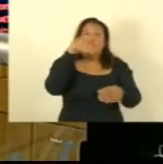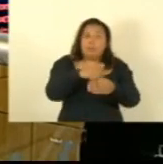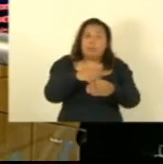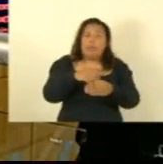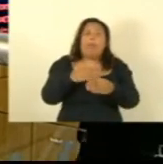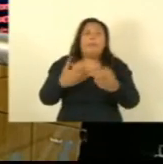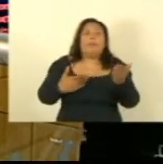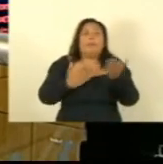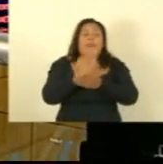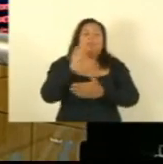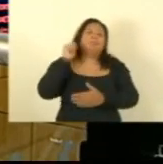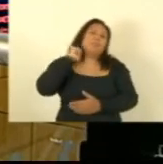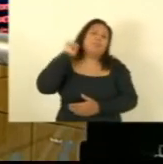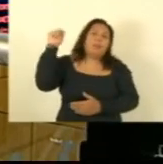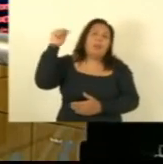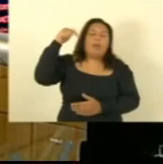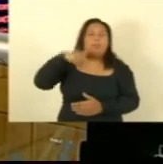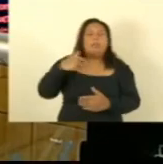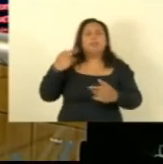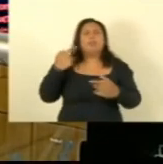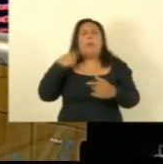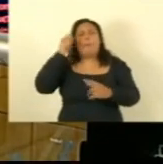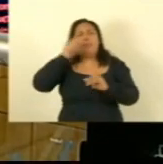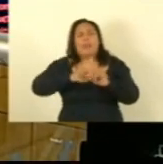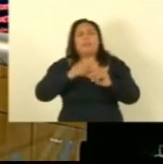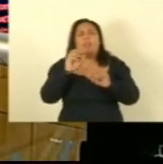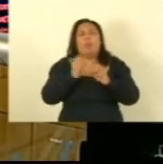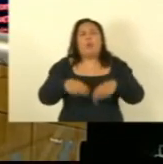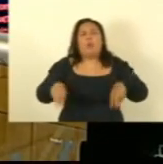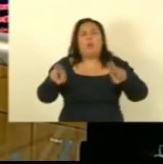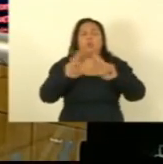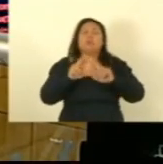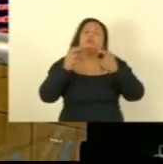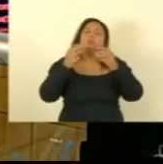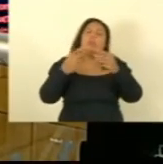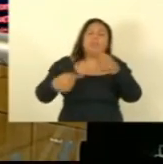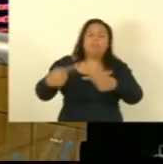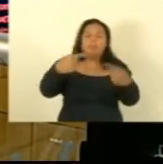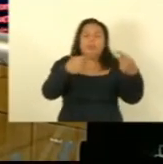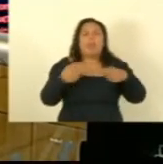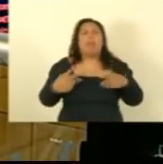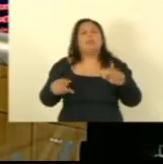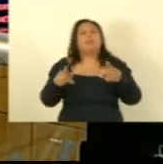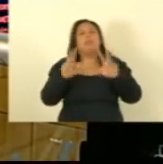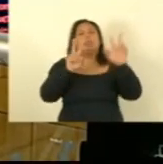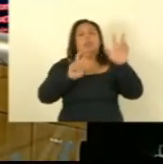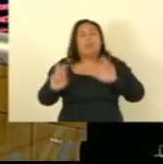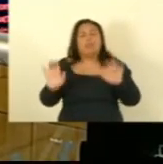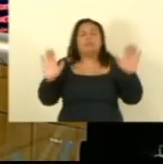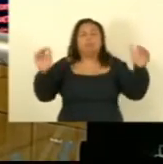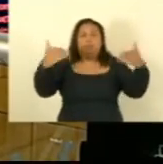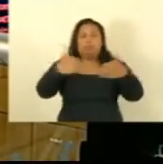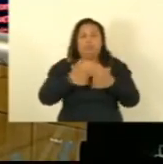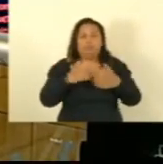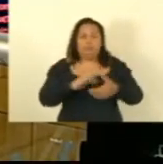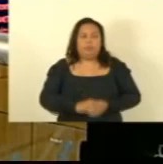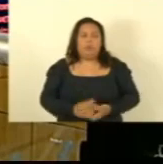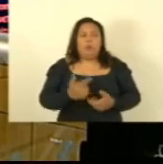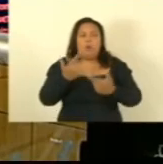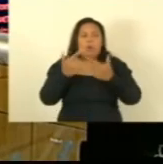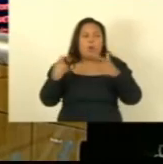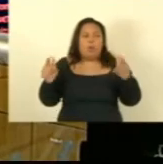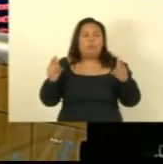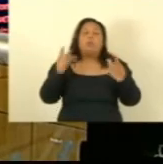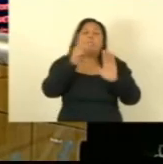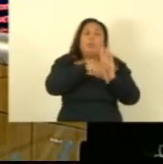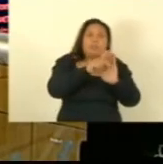é o mês escolhido pela ONU para debater e dar visibilidade ao transtorno do espectro autista. Outros 12